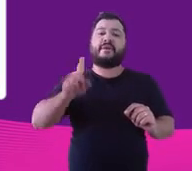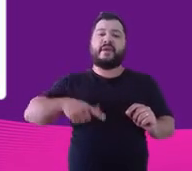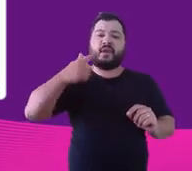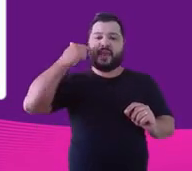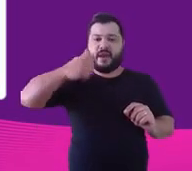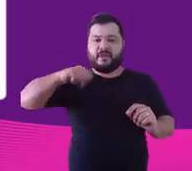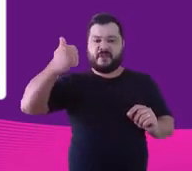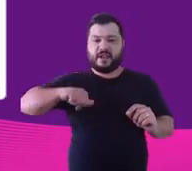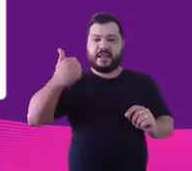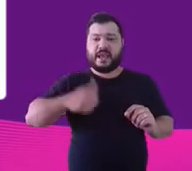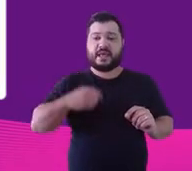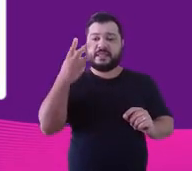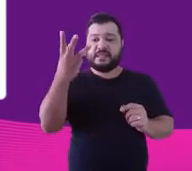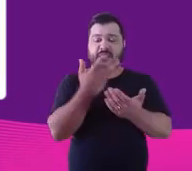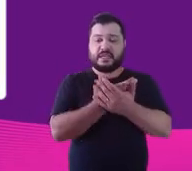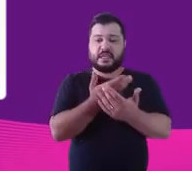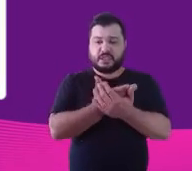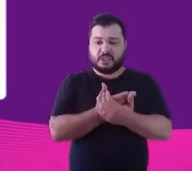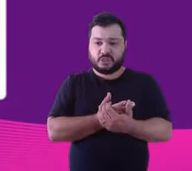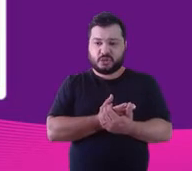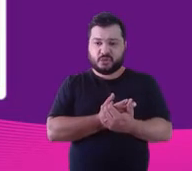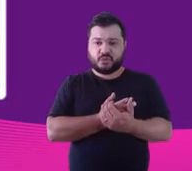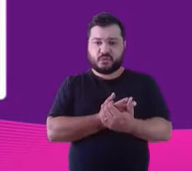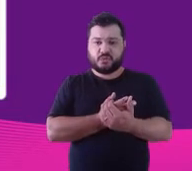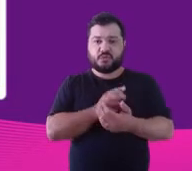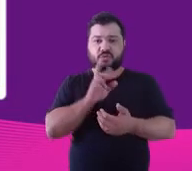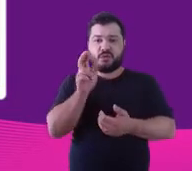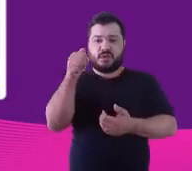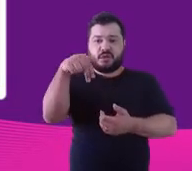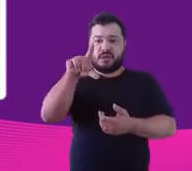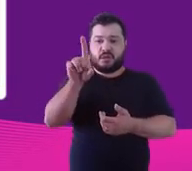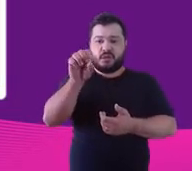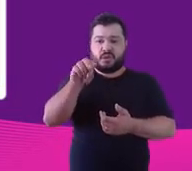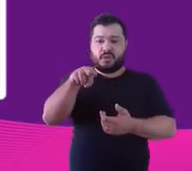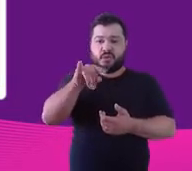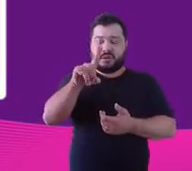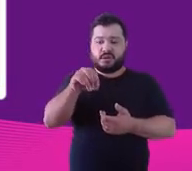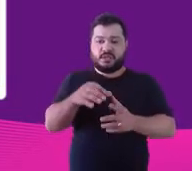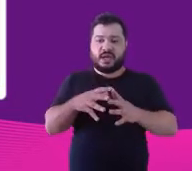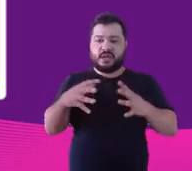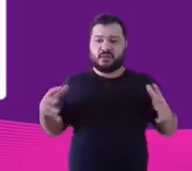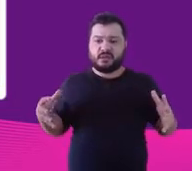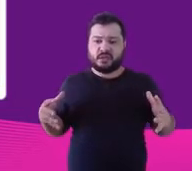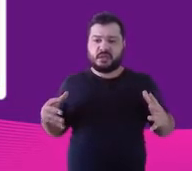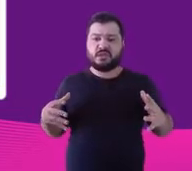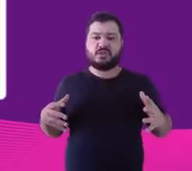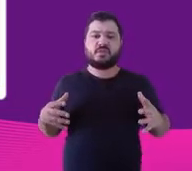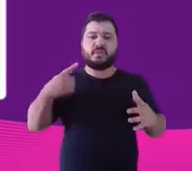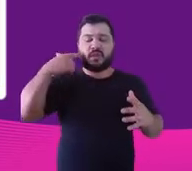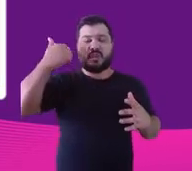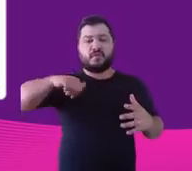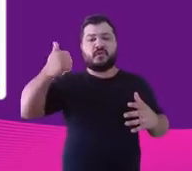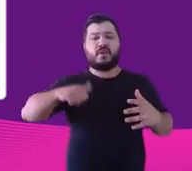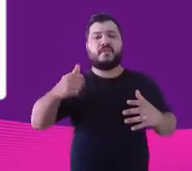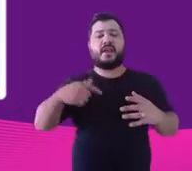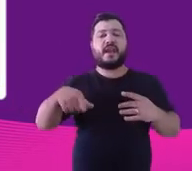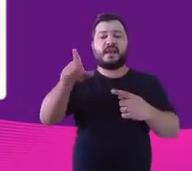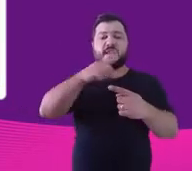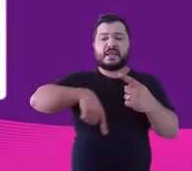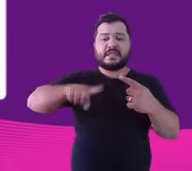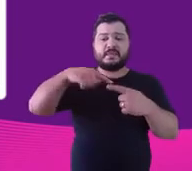foi avaliada em estudos era randomizados grandes né foi avaliada nessa